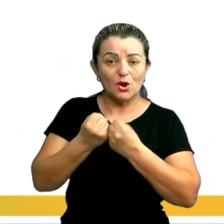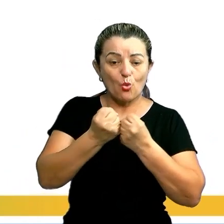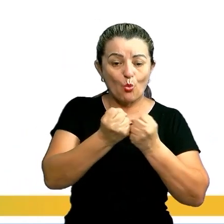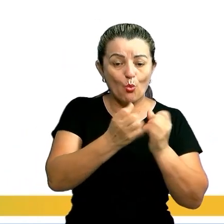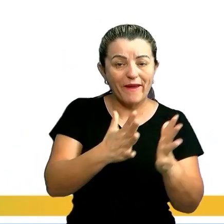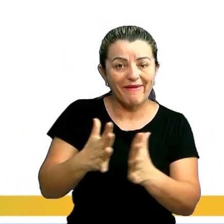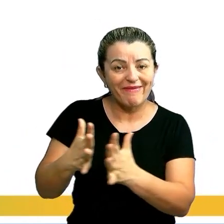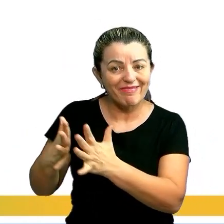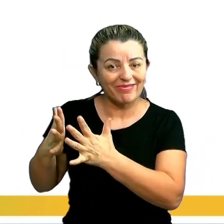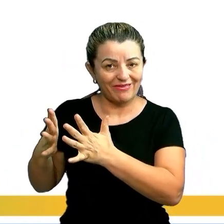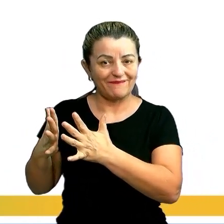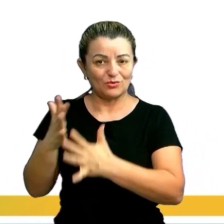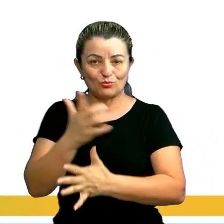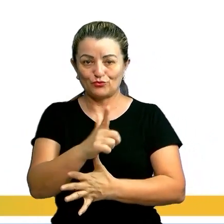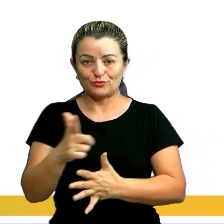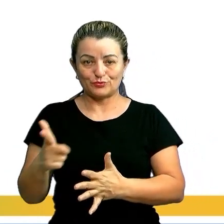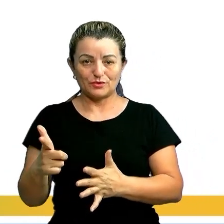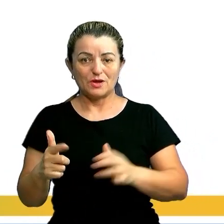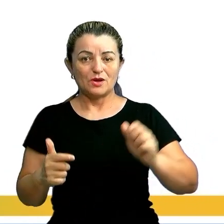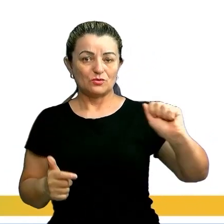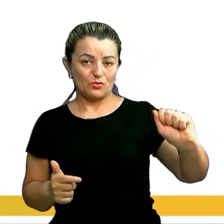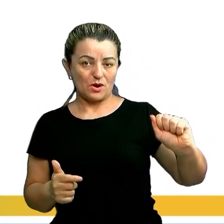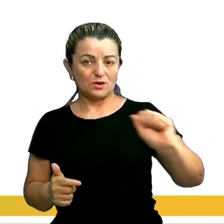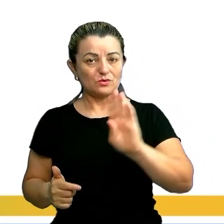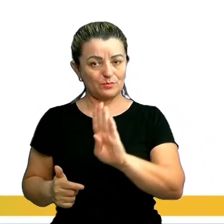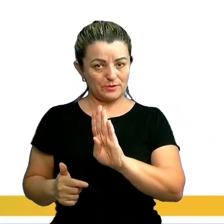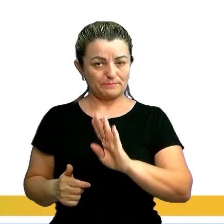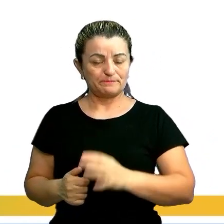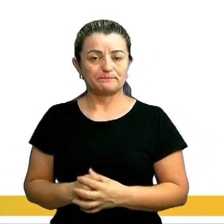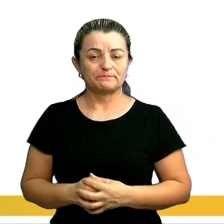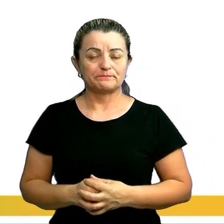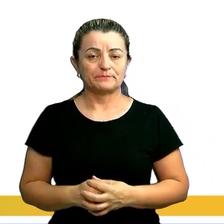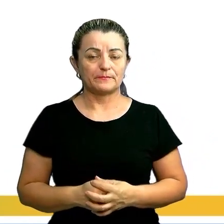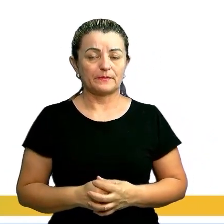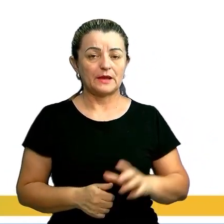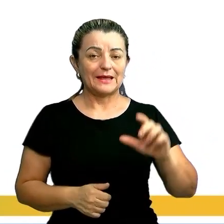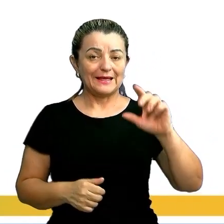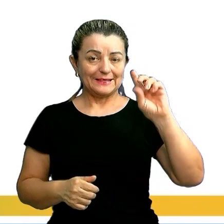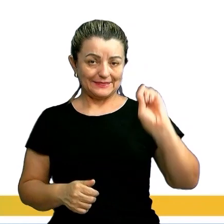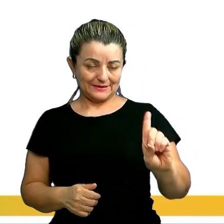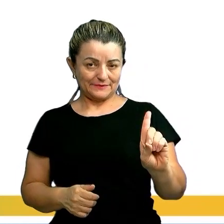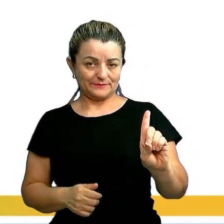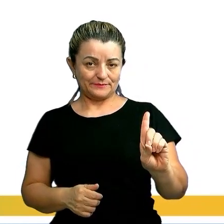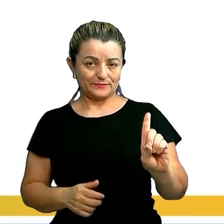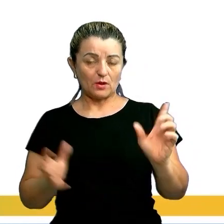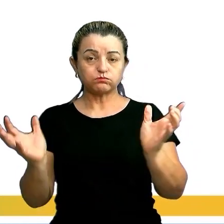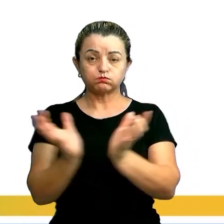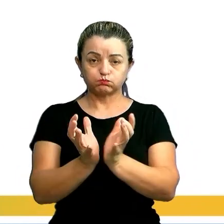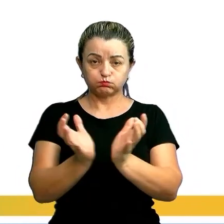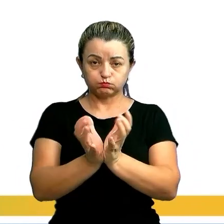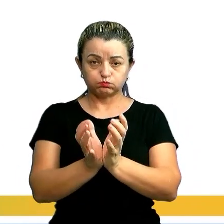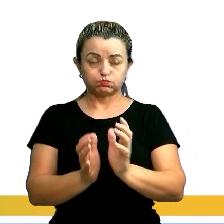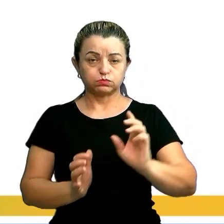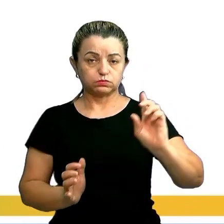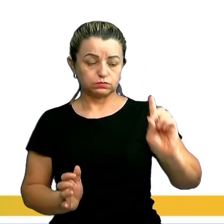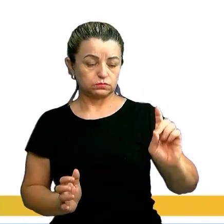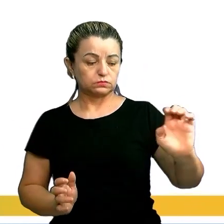representada, tanto para o grupo A quanto para o grupo B. Letra D. Os grupos D e E